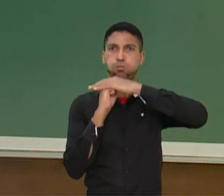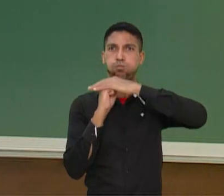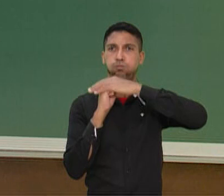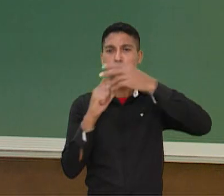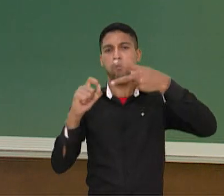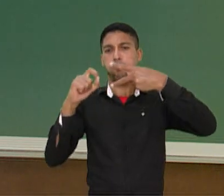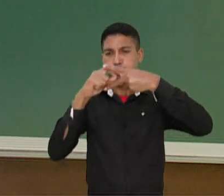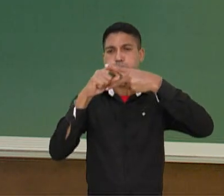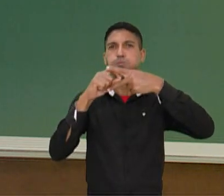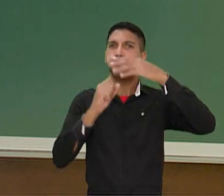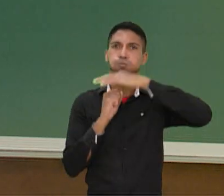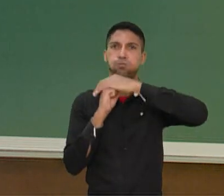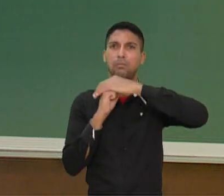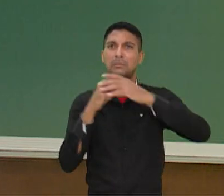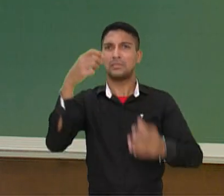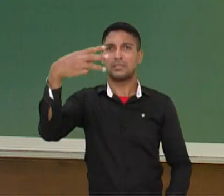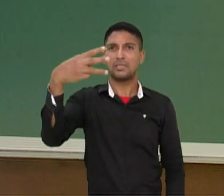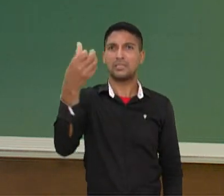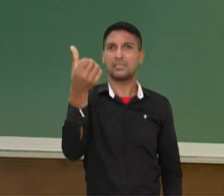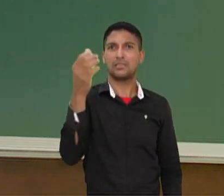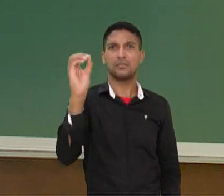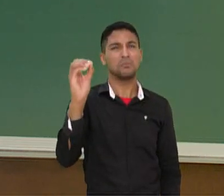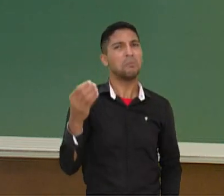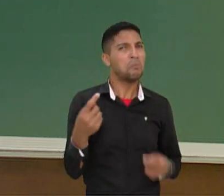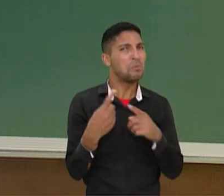muito legal, porque uma volta inteira,